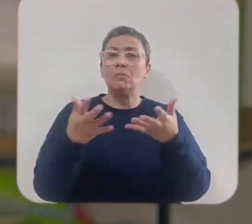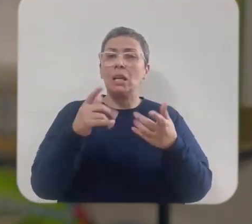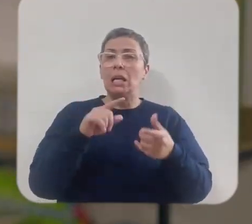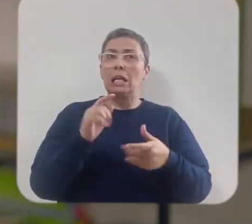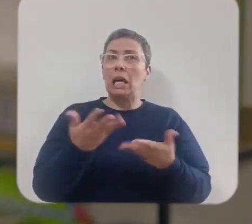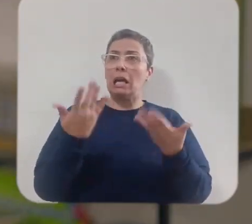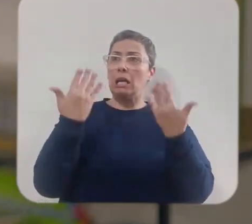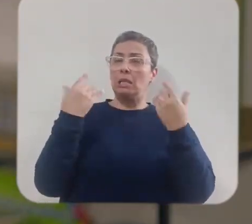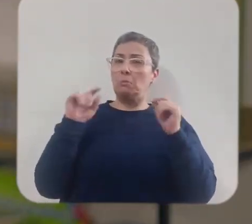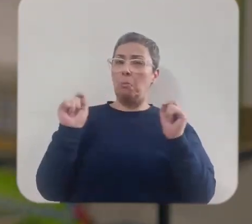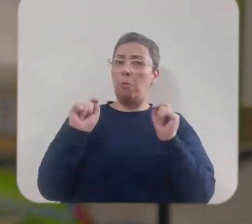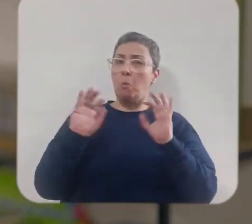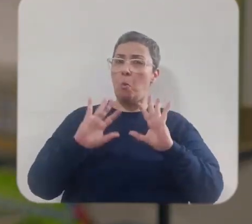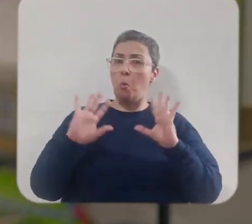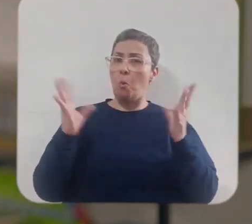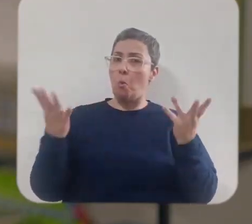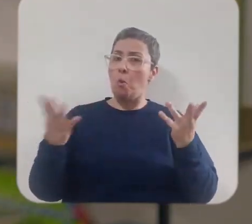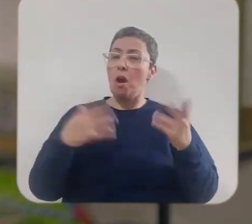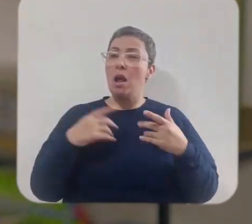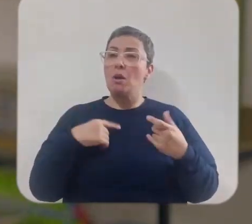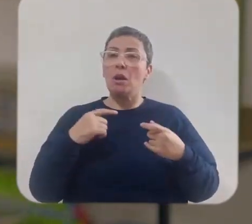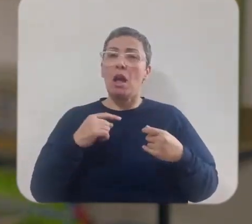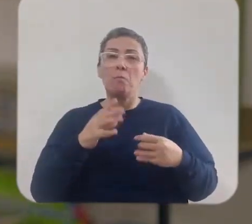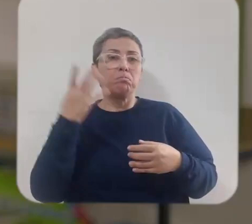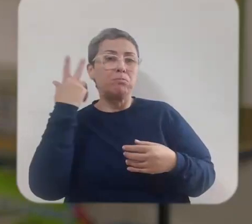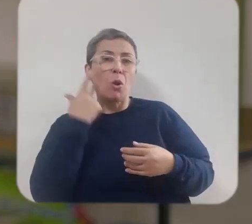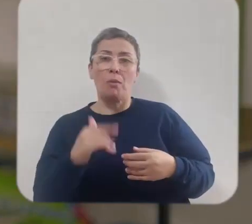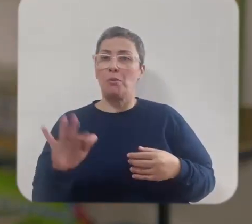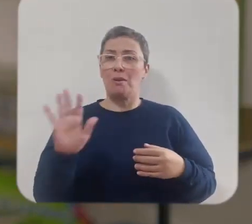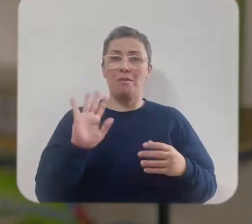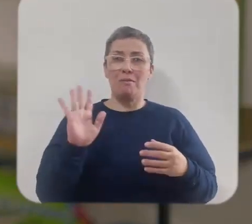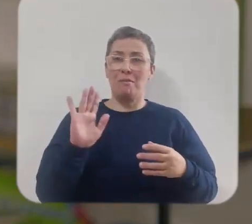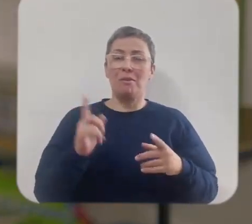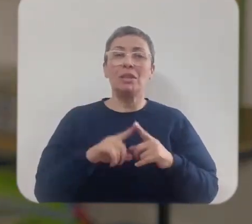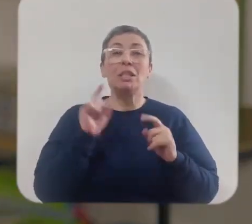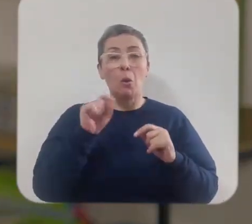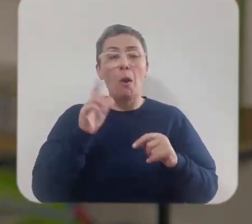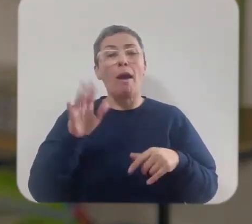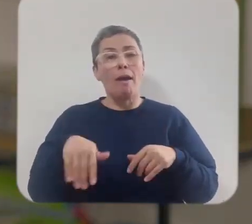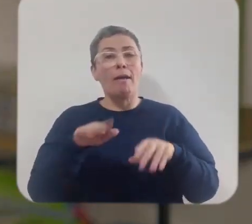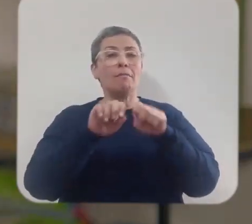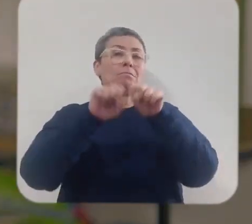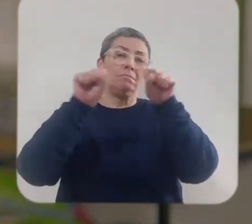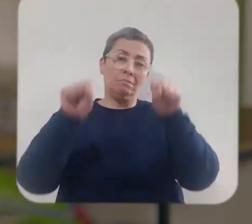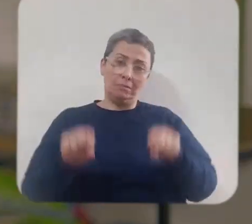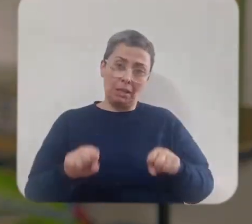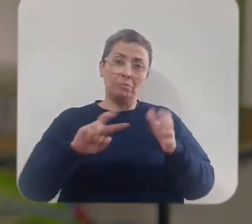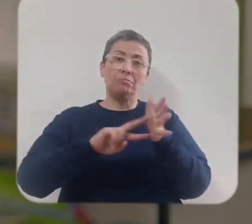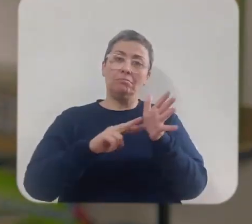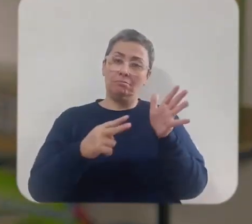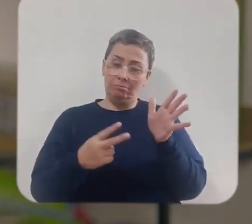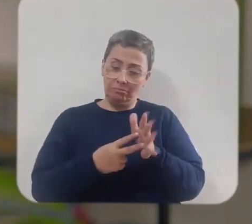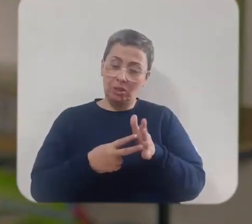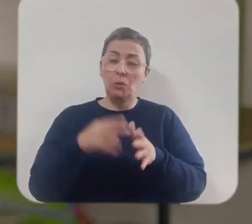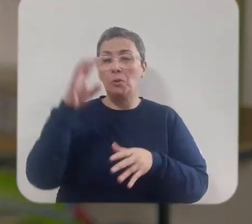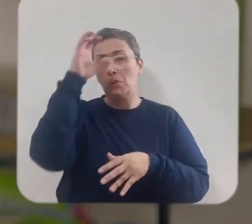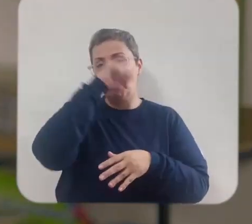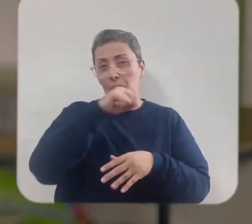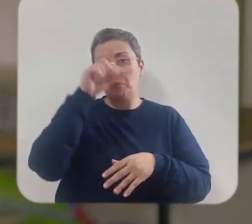que não iriam ocorrer de forma espontânea. E isso é a sistematização da